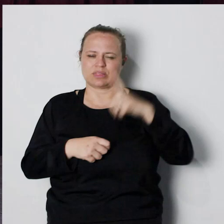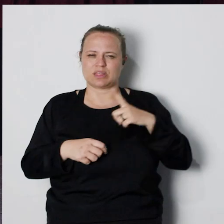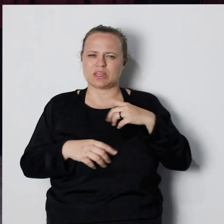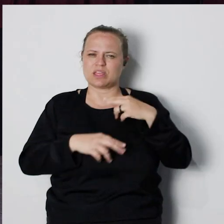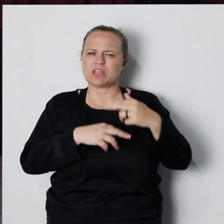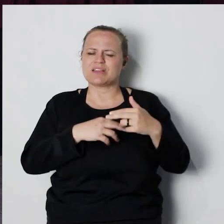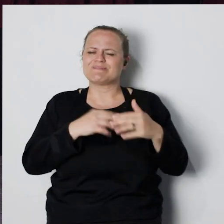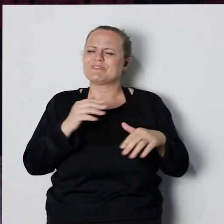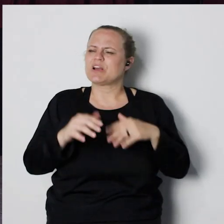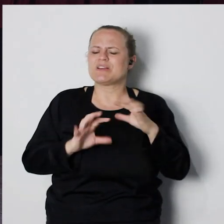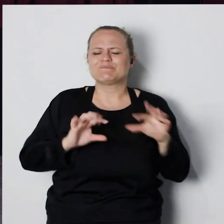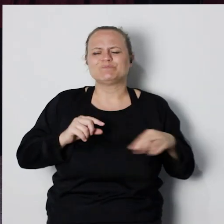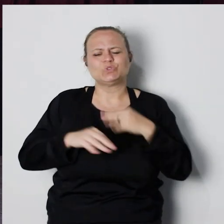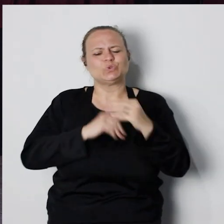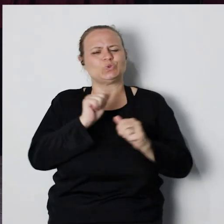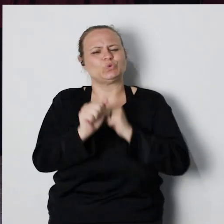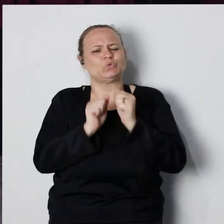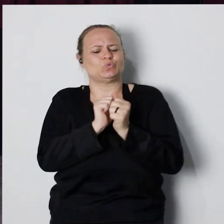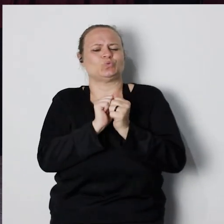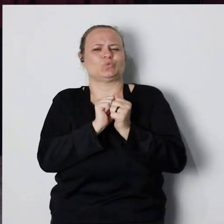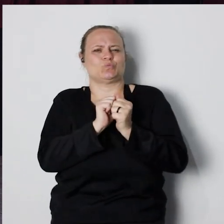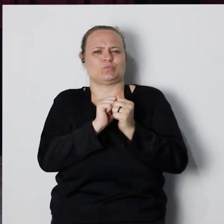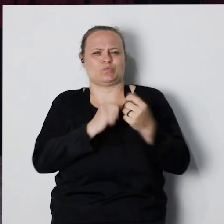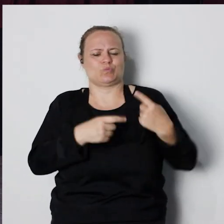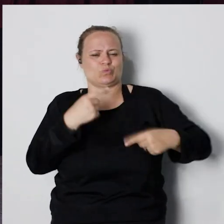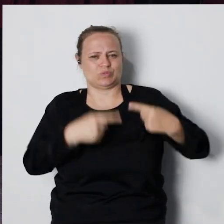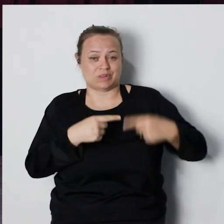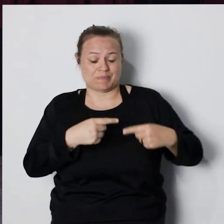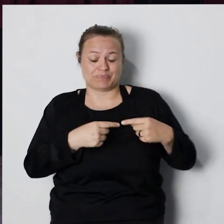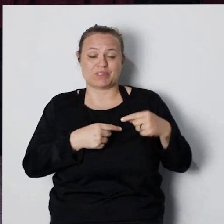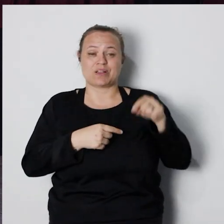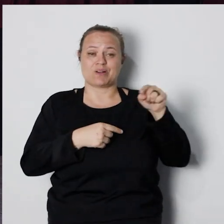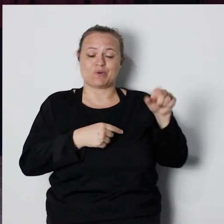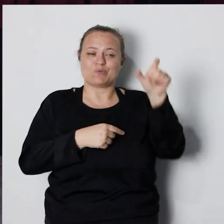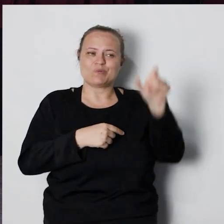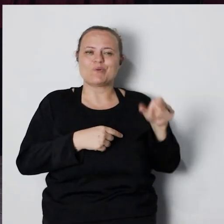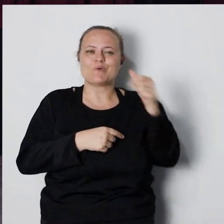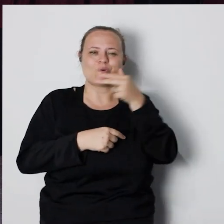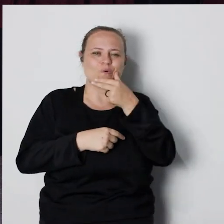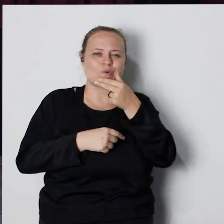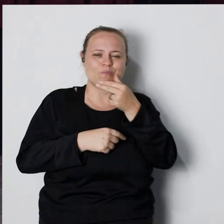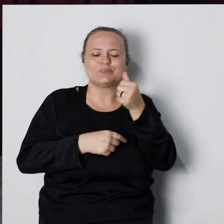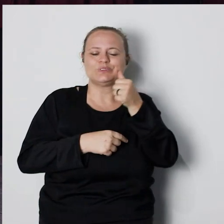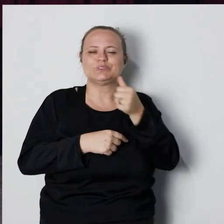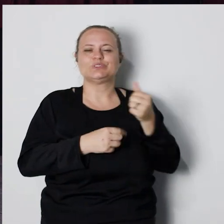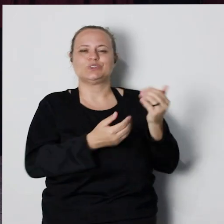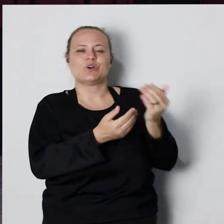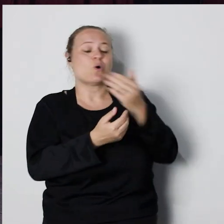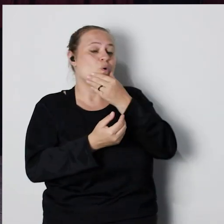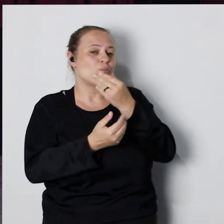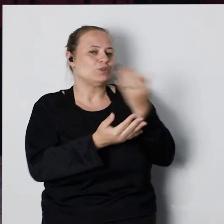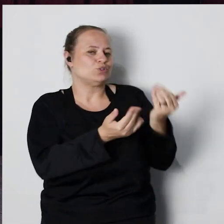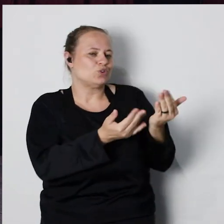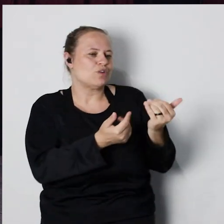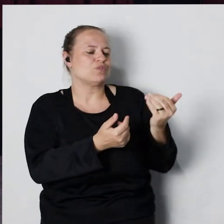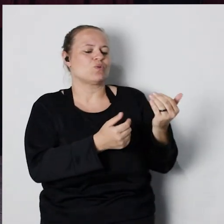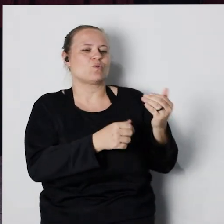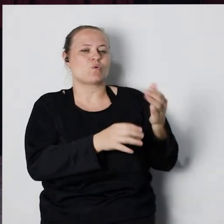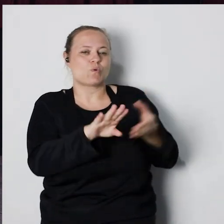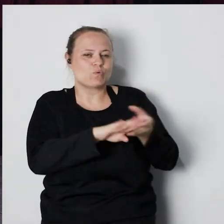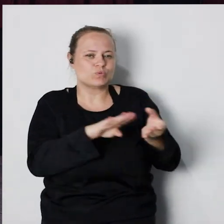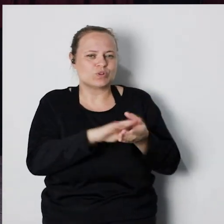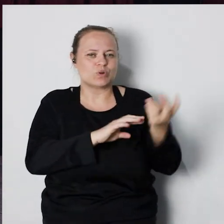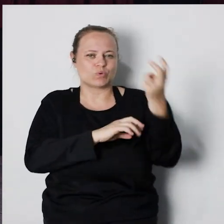graduação e a gente discutia assim, a necessidade do pessoal da cultura entender que precisa se envolver com